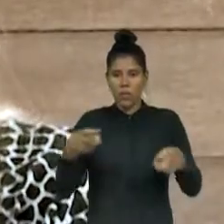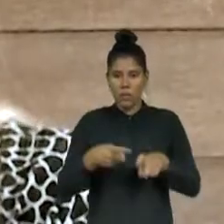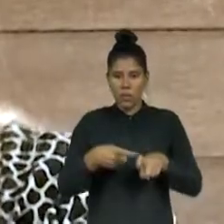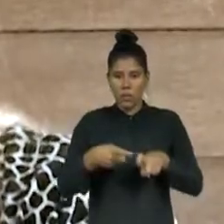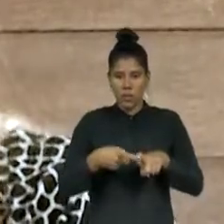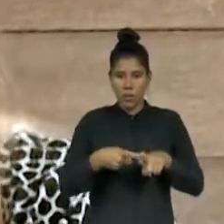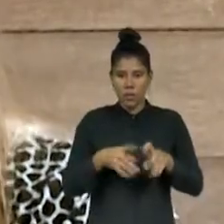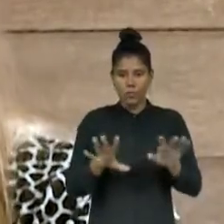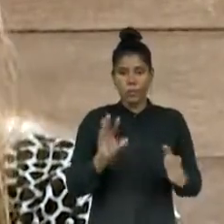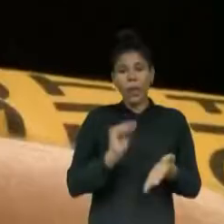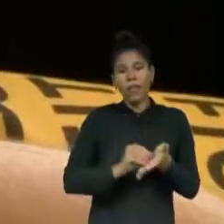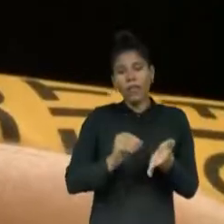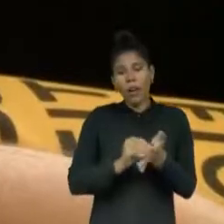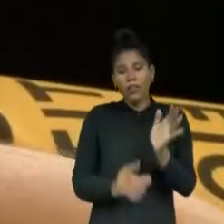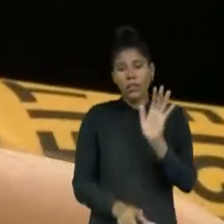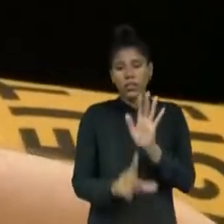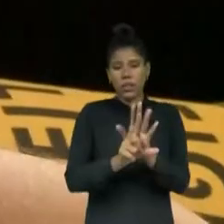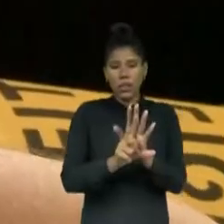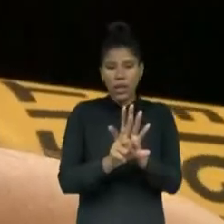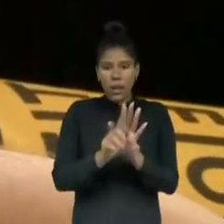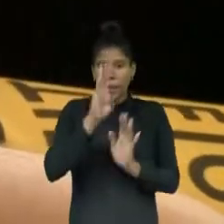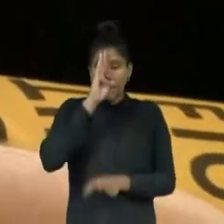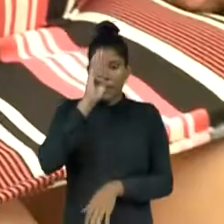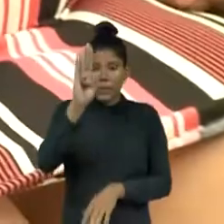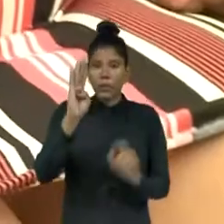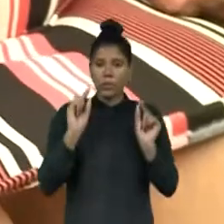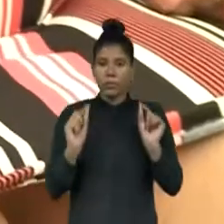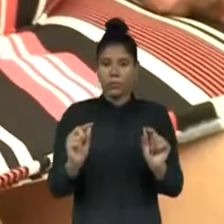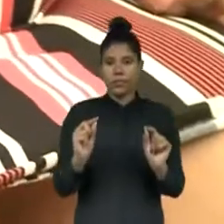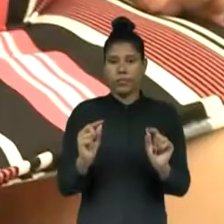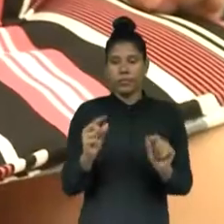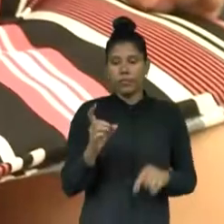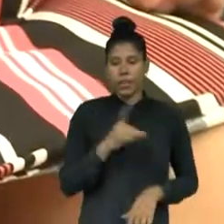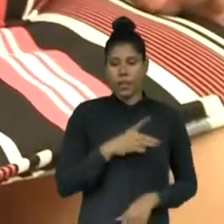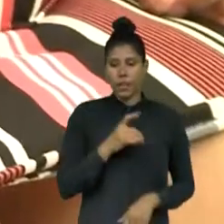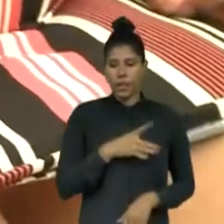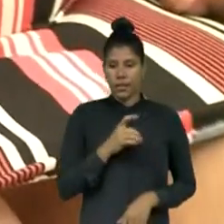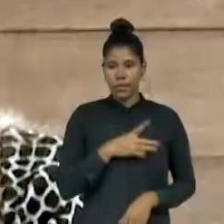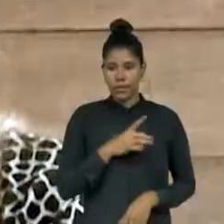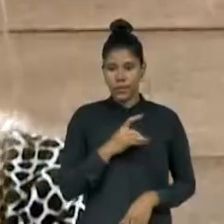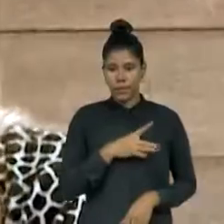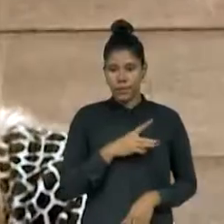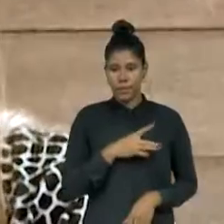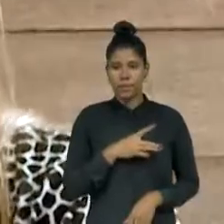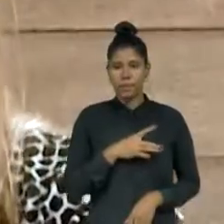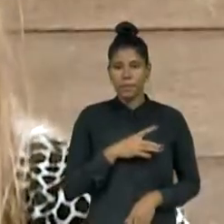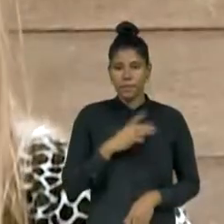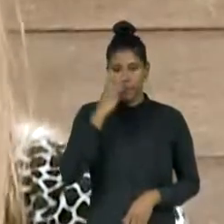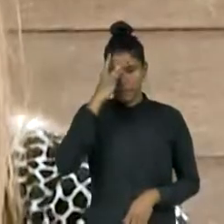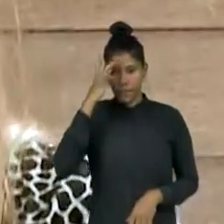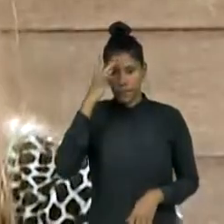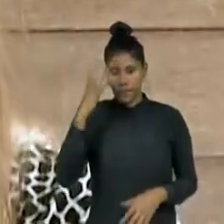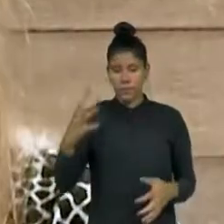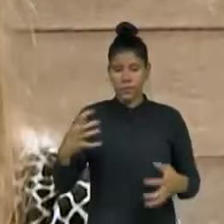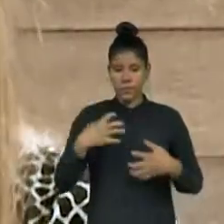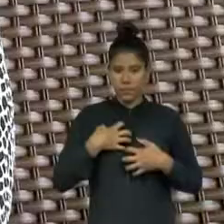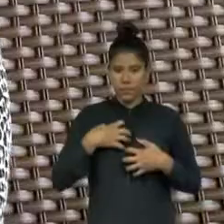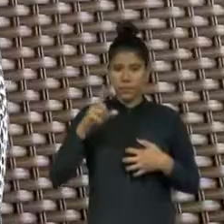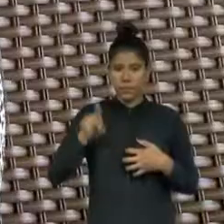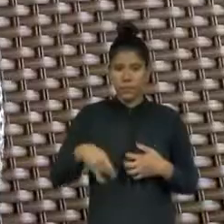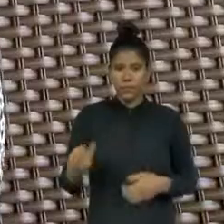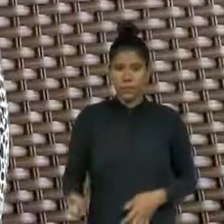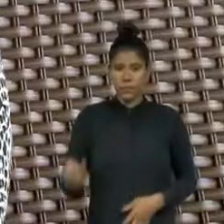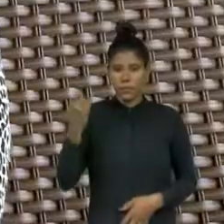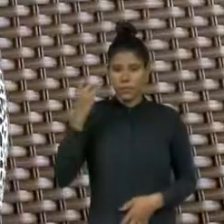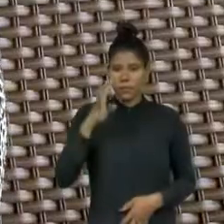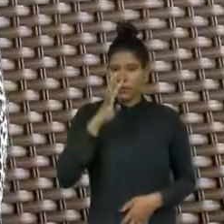falta de legislação e principalmente pelo medo que a violência obstétrica provoca, é importante denunciar.